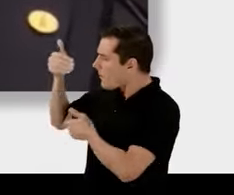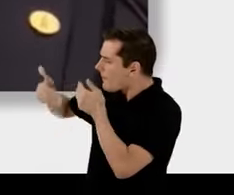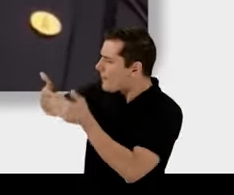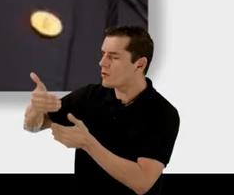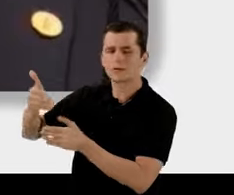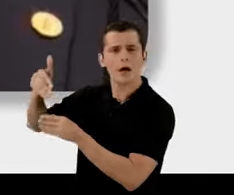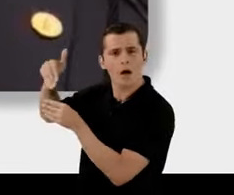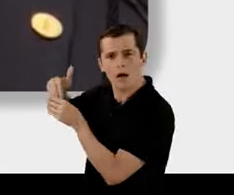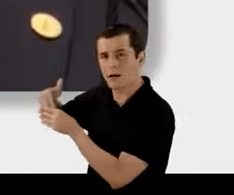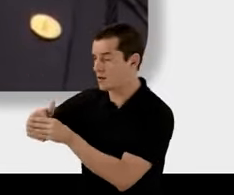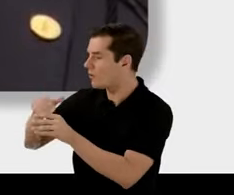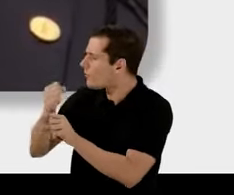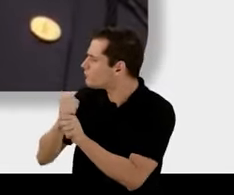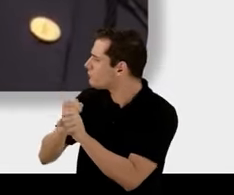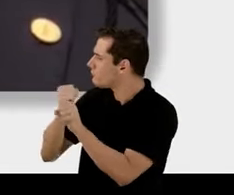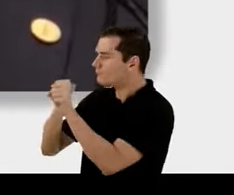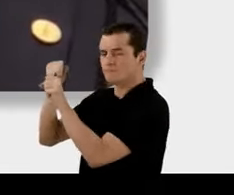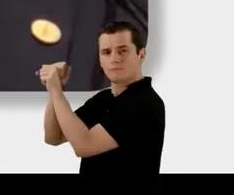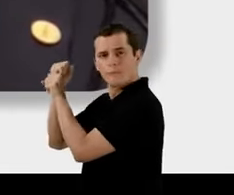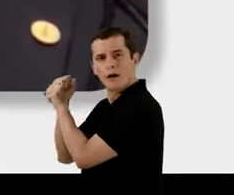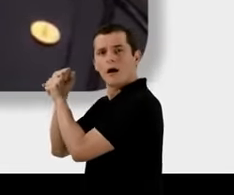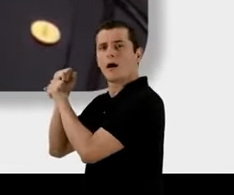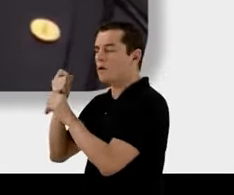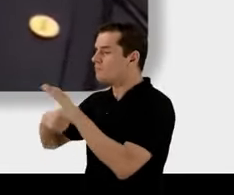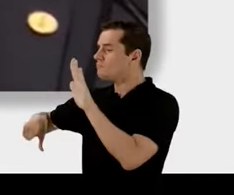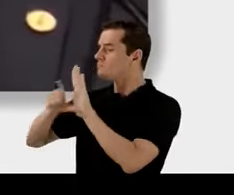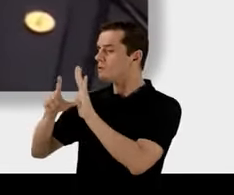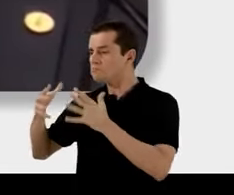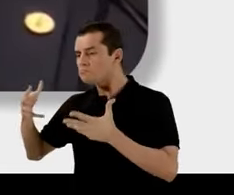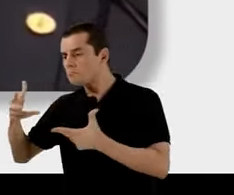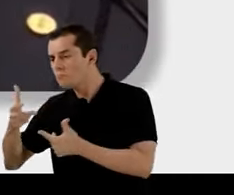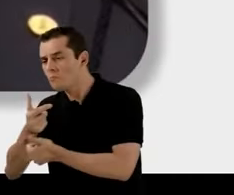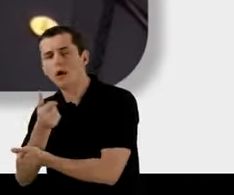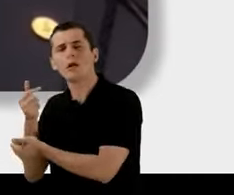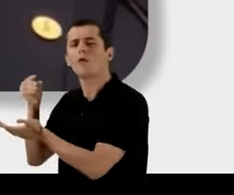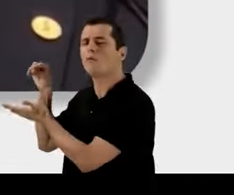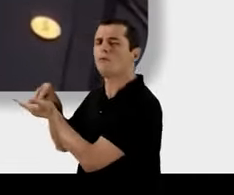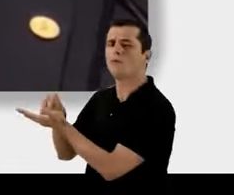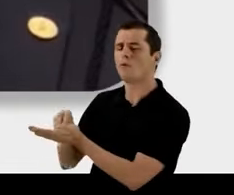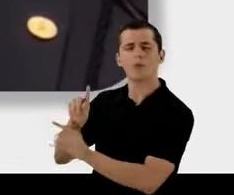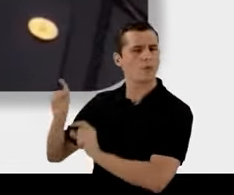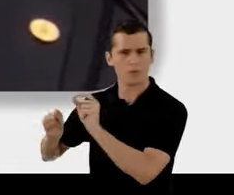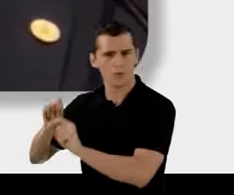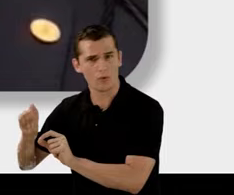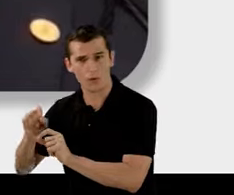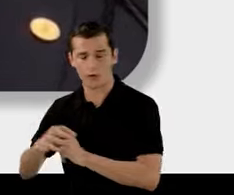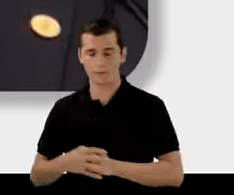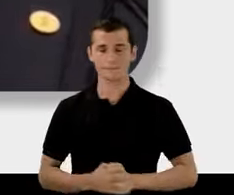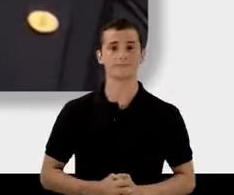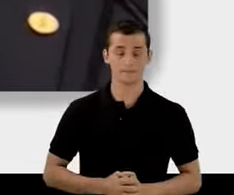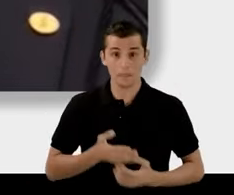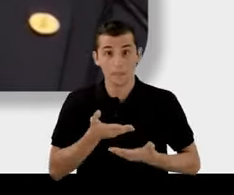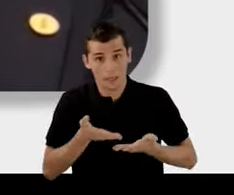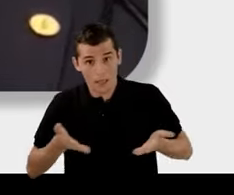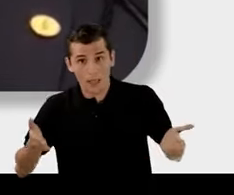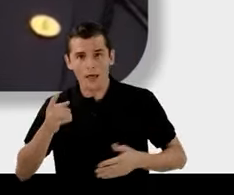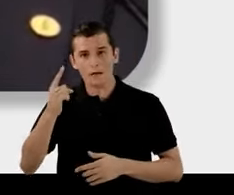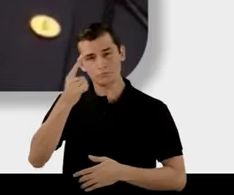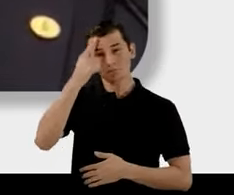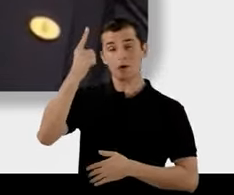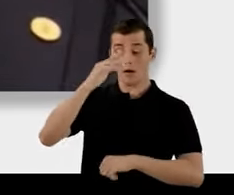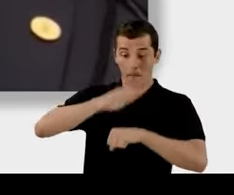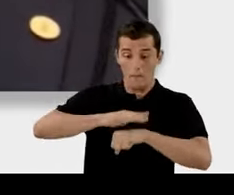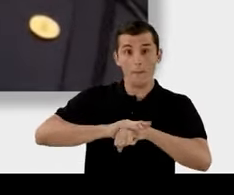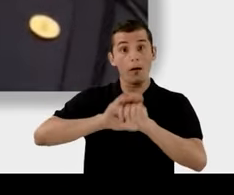que verificamos ao longo dos anos a iniciativa integra os